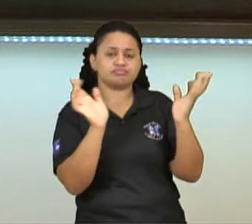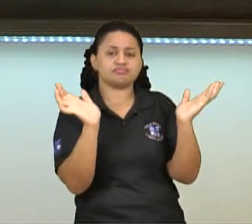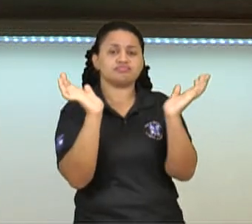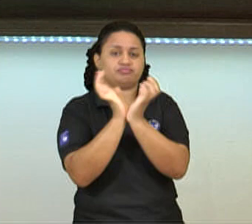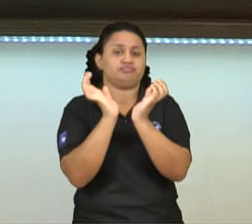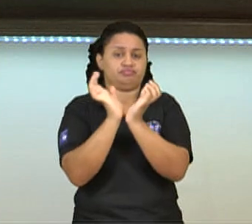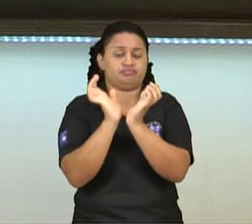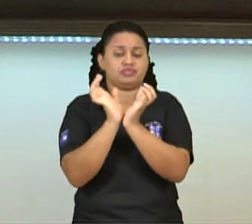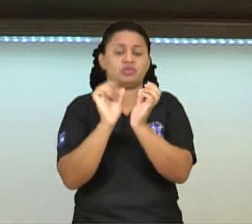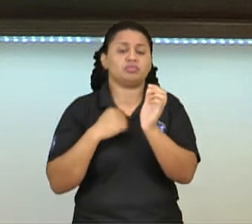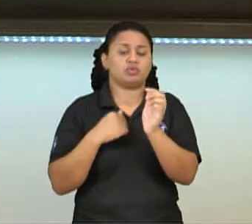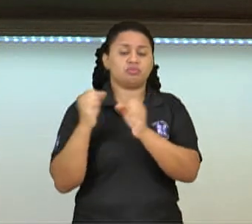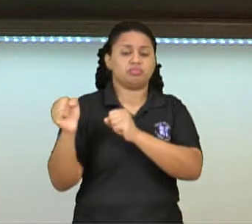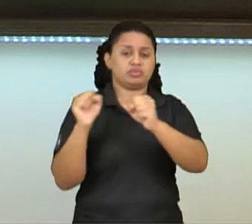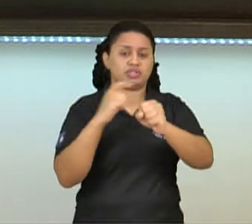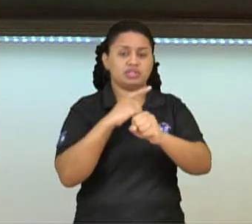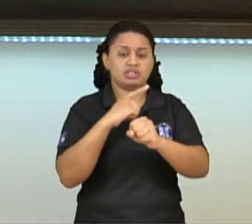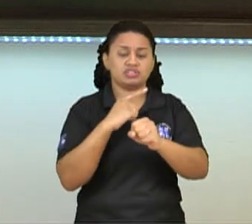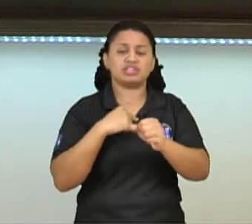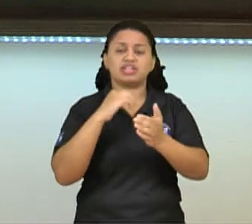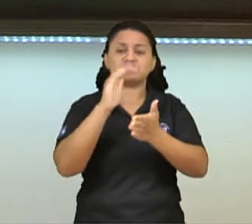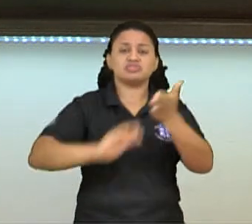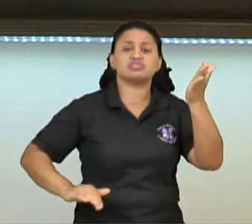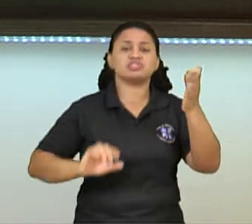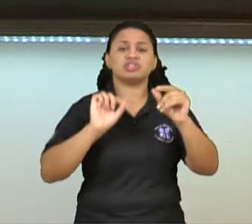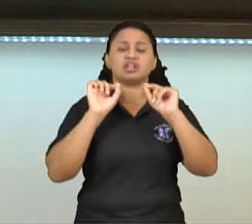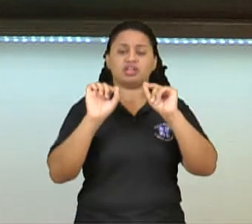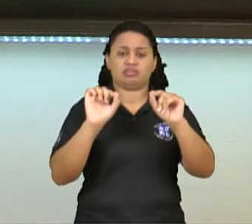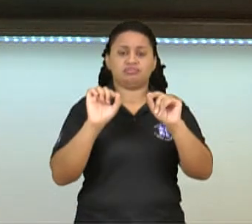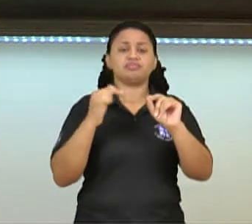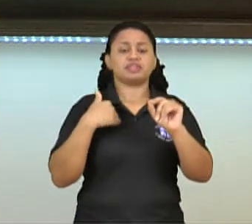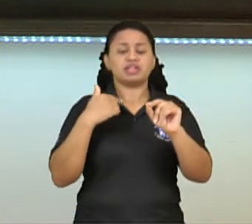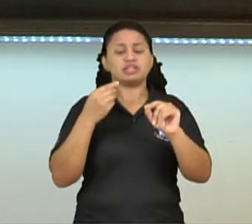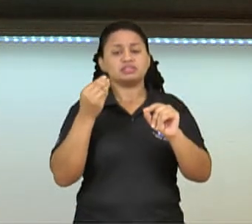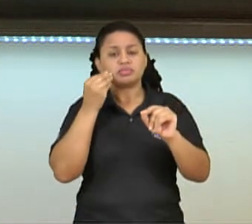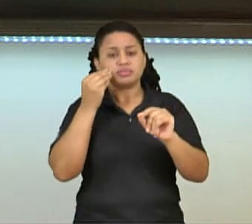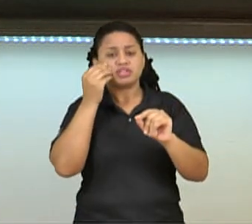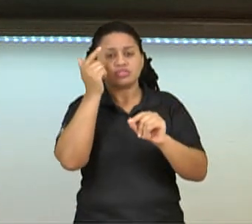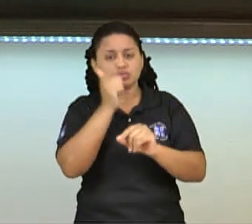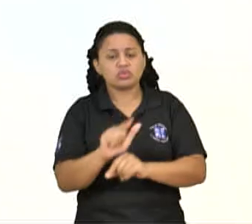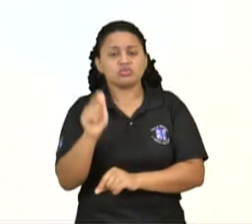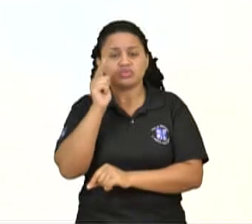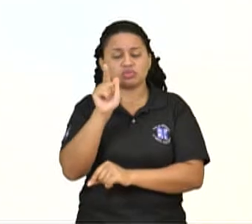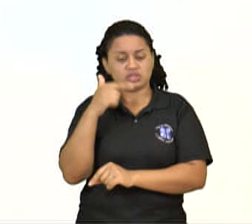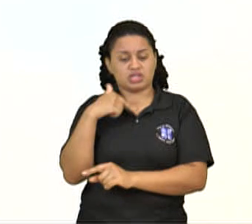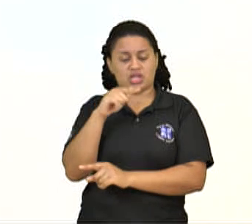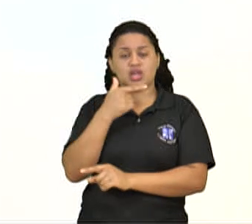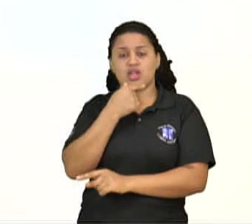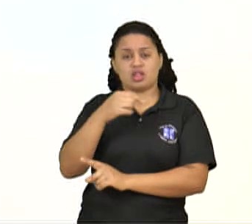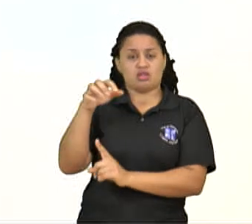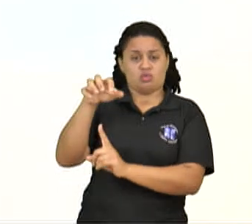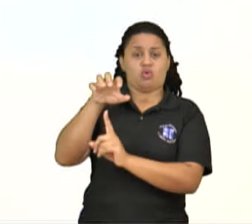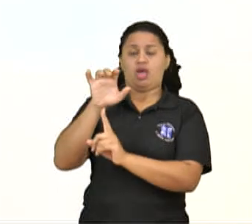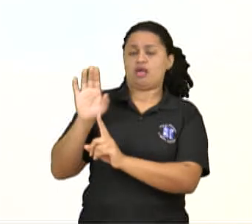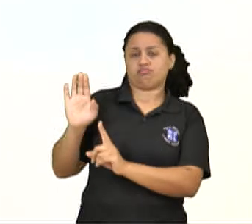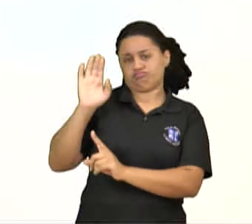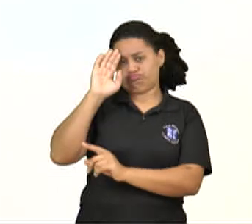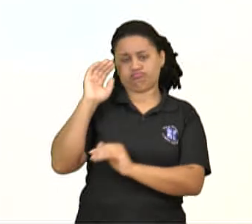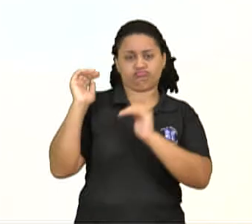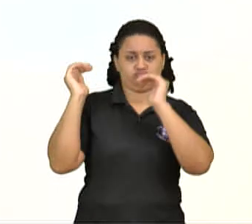era eliminar essa Constituição e voltar a ser um rei absolutista. O rei Luís XVI ele vai